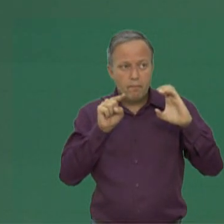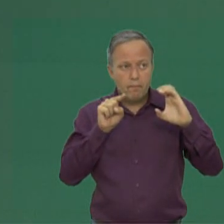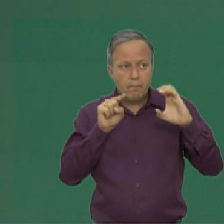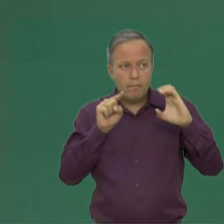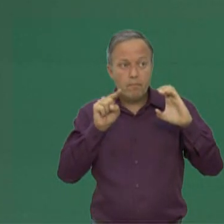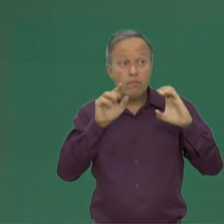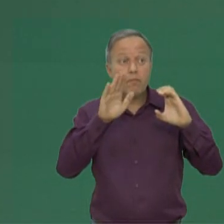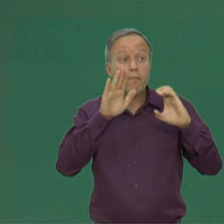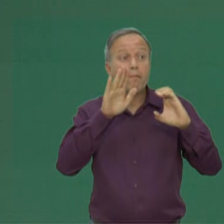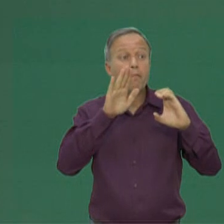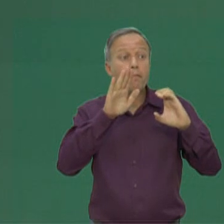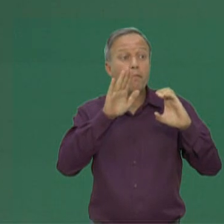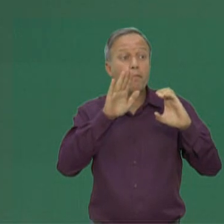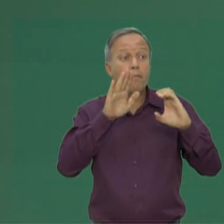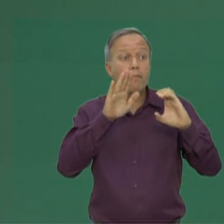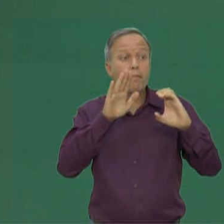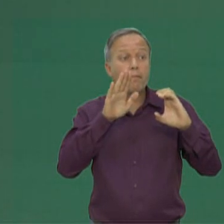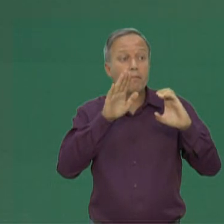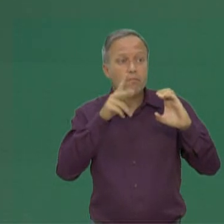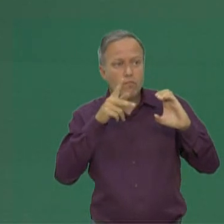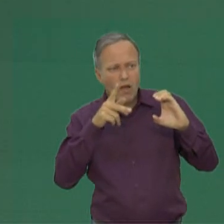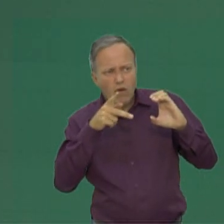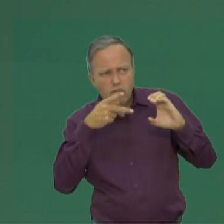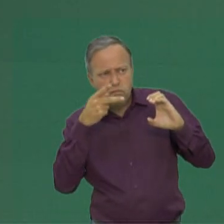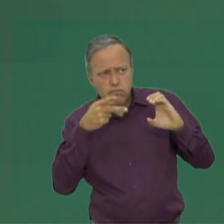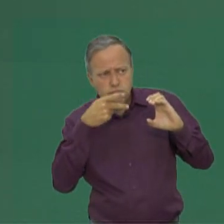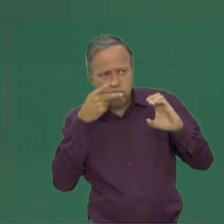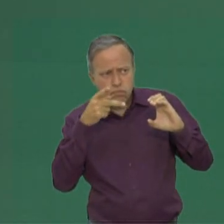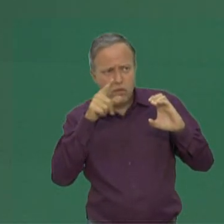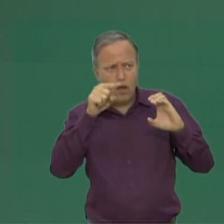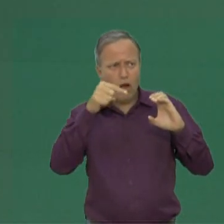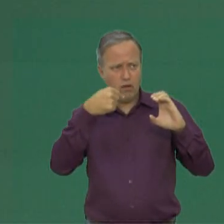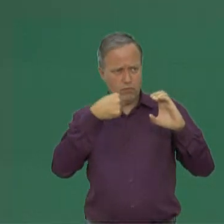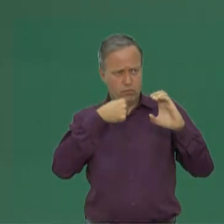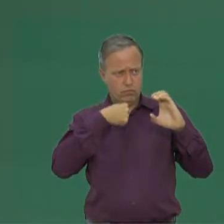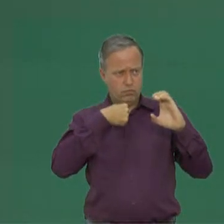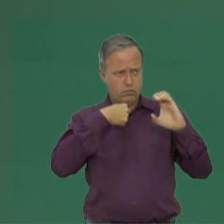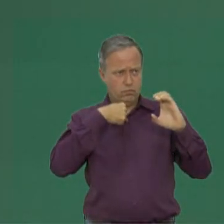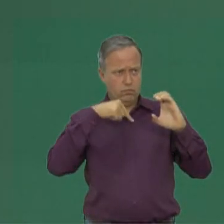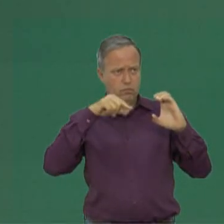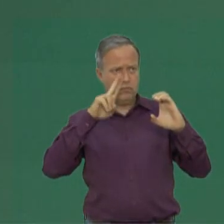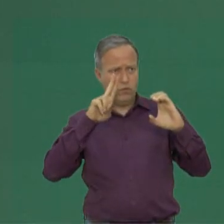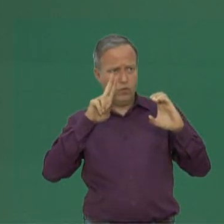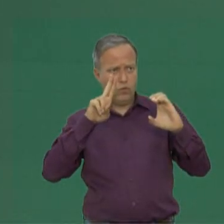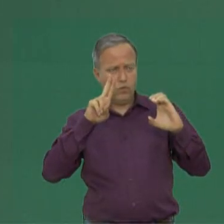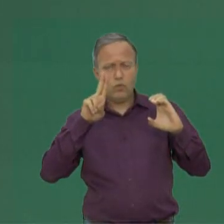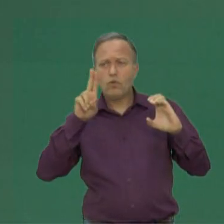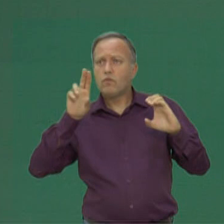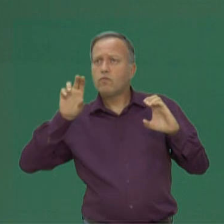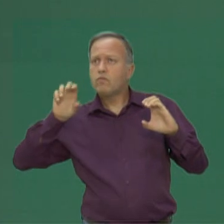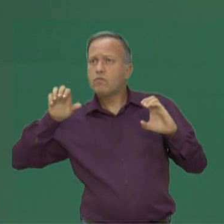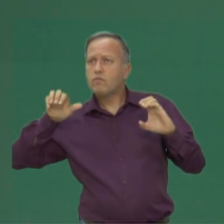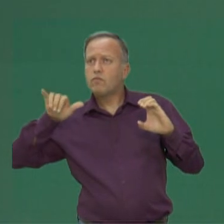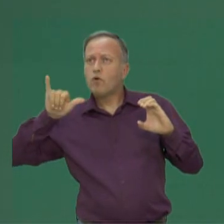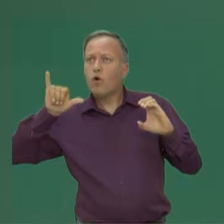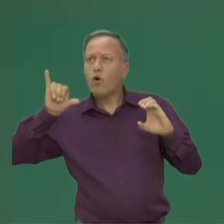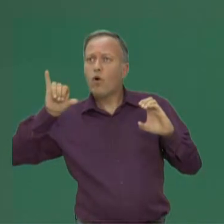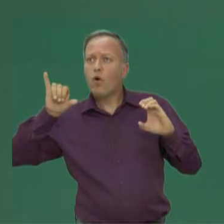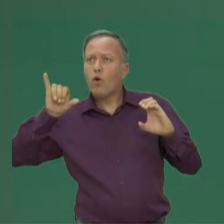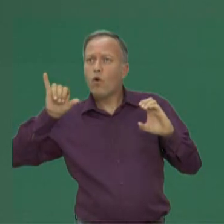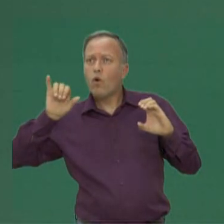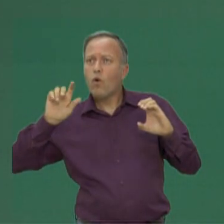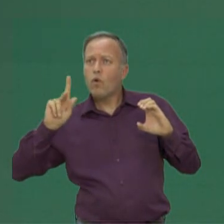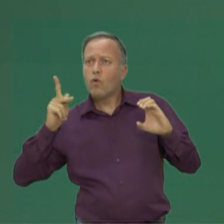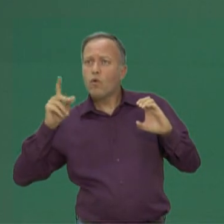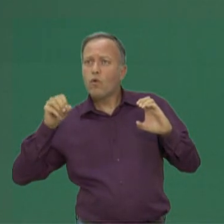¿Ustedes la llamaron ayer u hoy? Por quê? Aqui nós